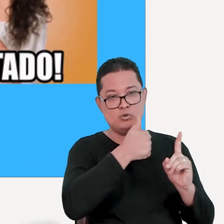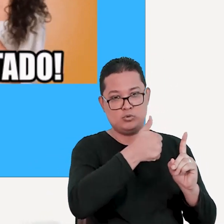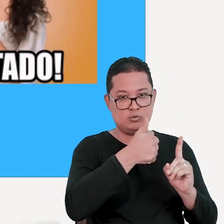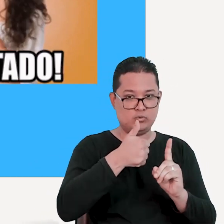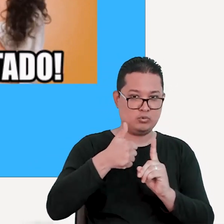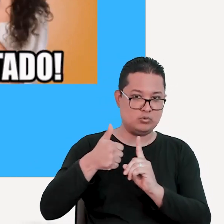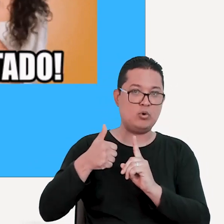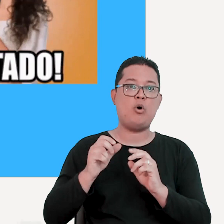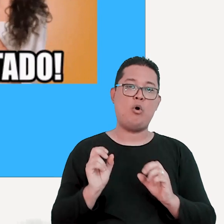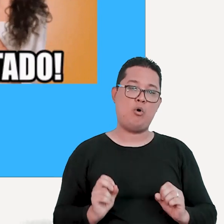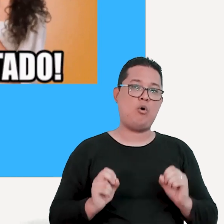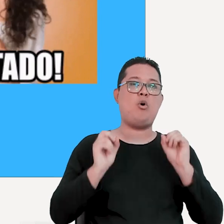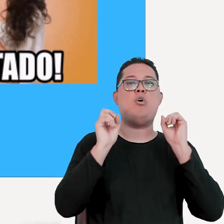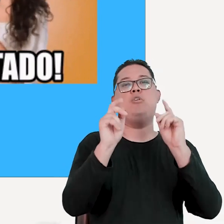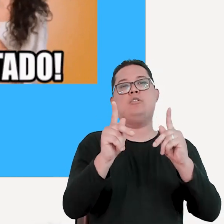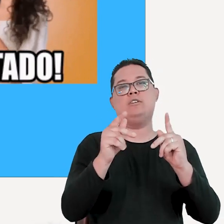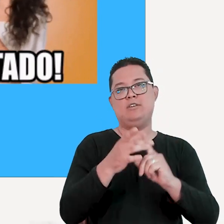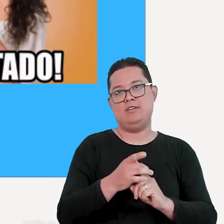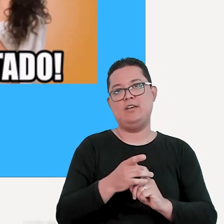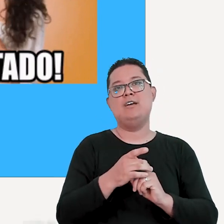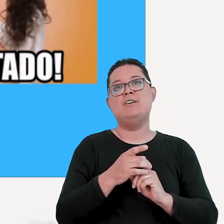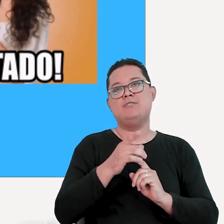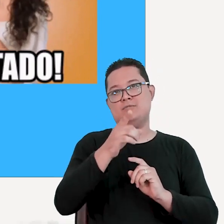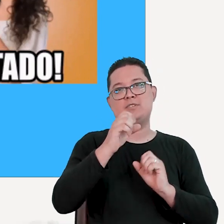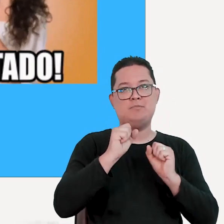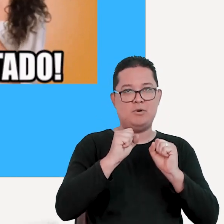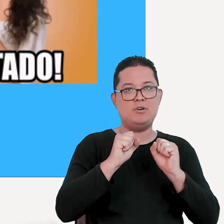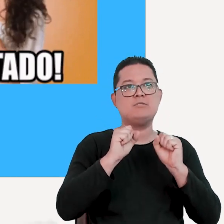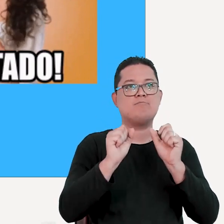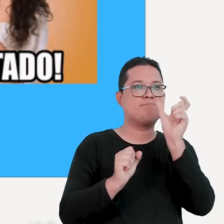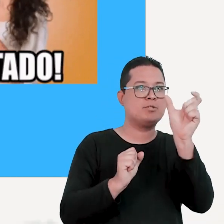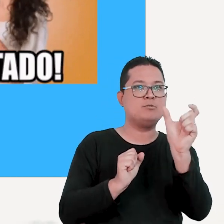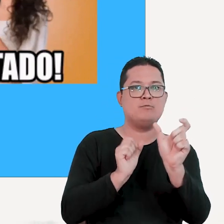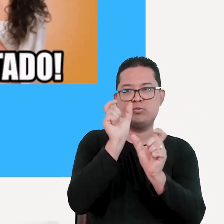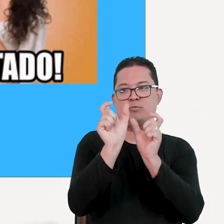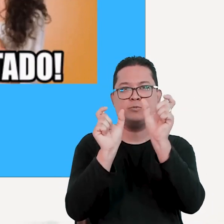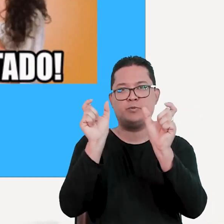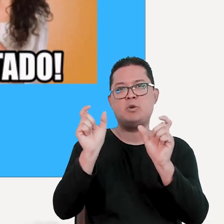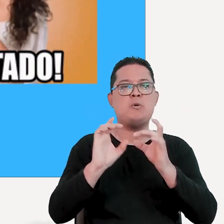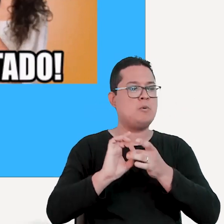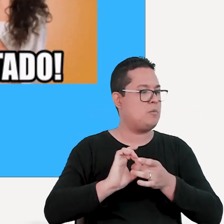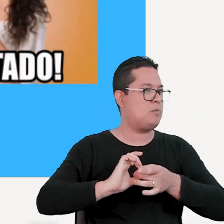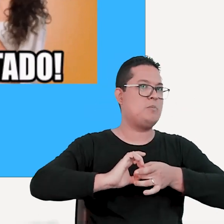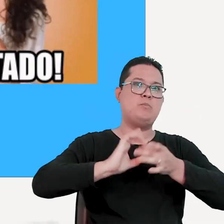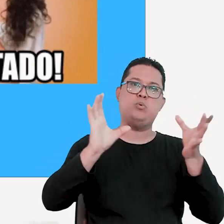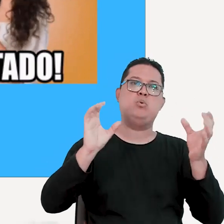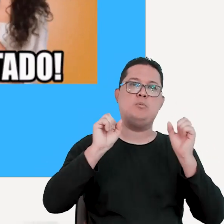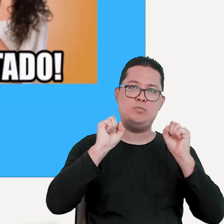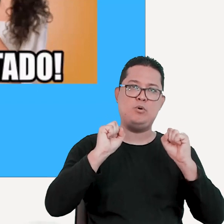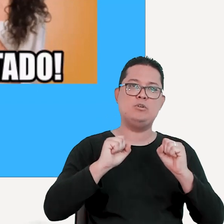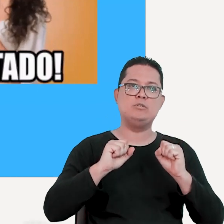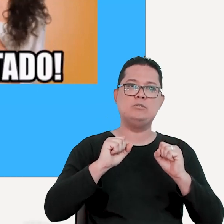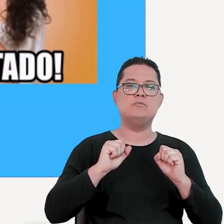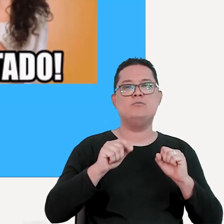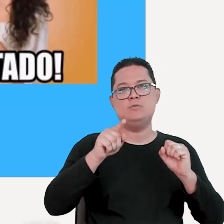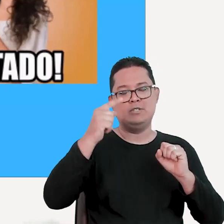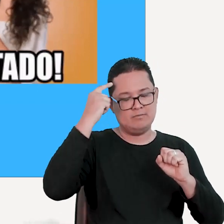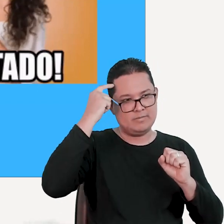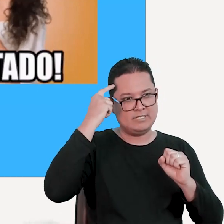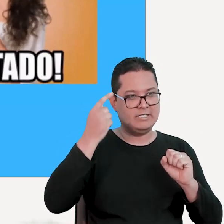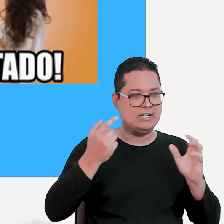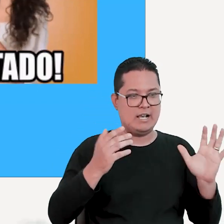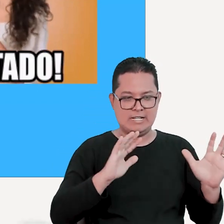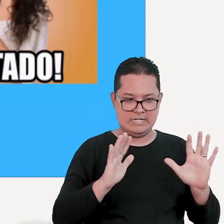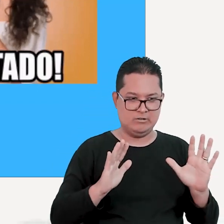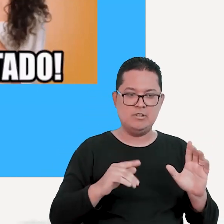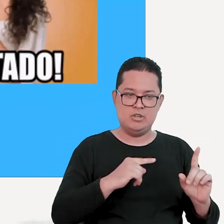respostas dessas perguntas forem positivas, tudo bem adicionar mais palavras. Você não precisa ser preto no branco. Ah, eu tenho sempre que escrever o